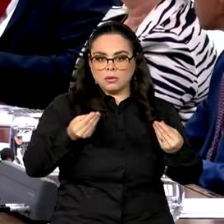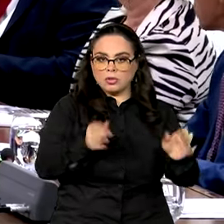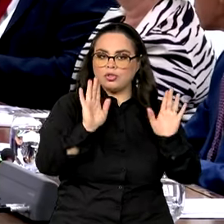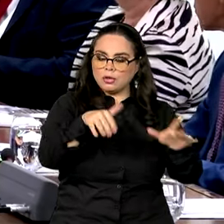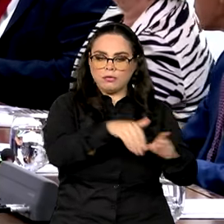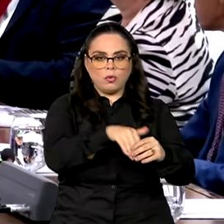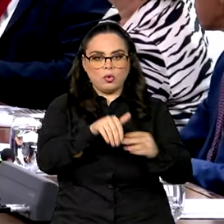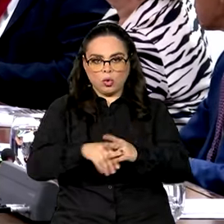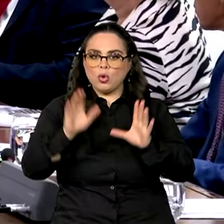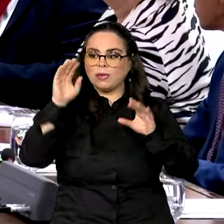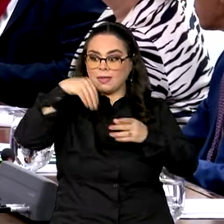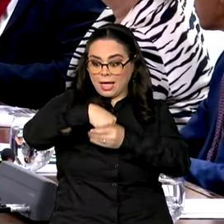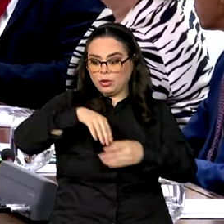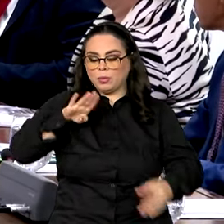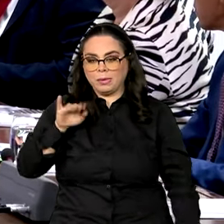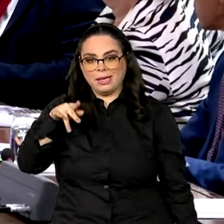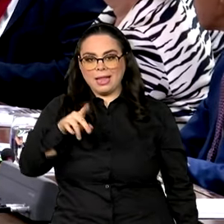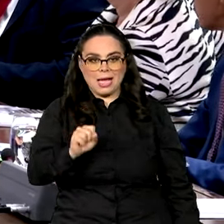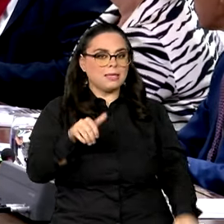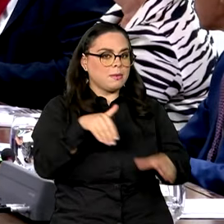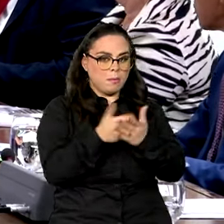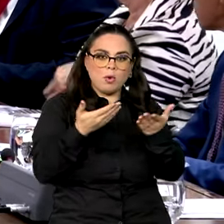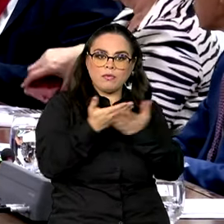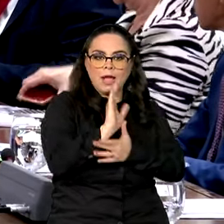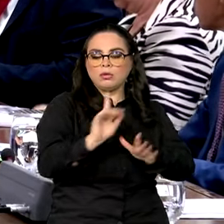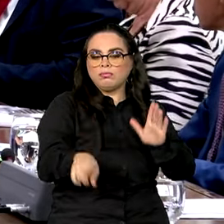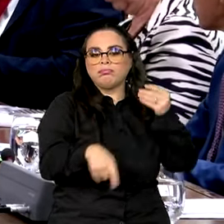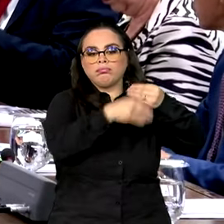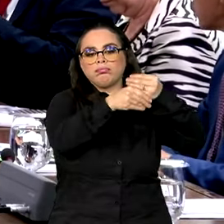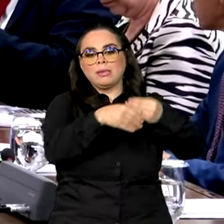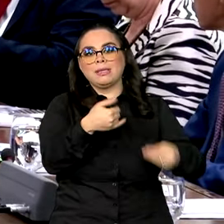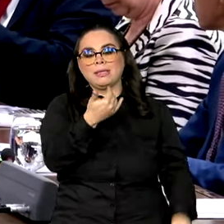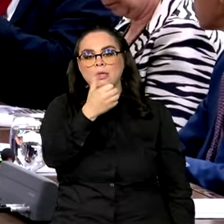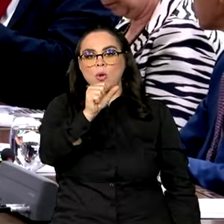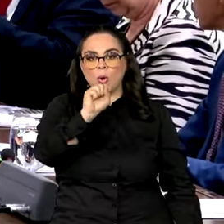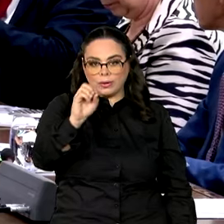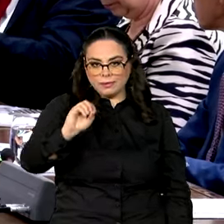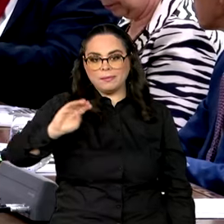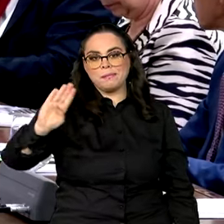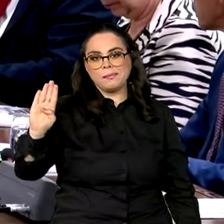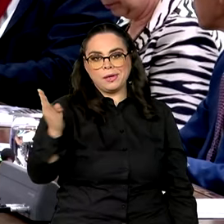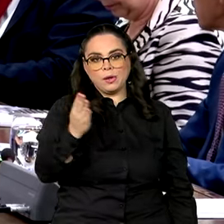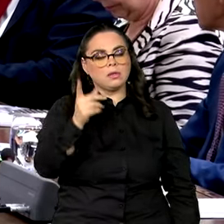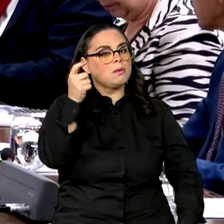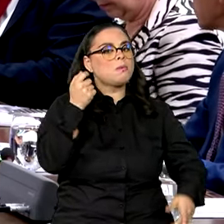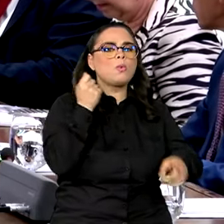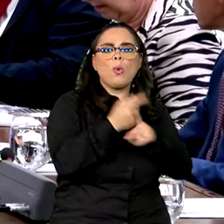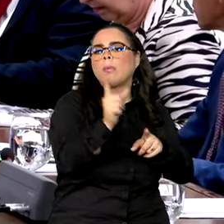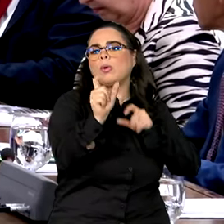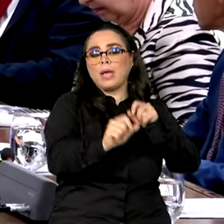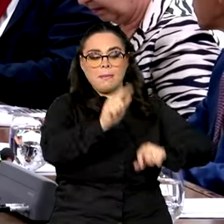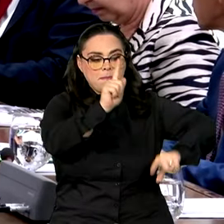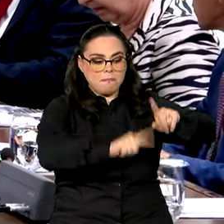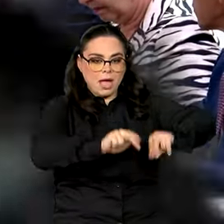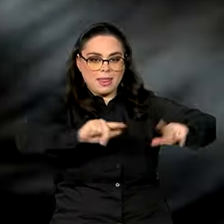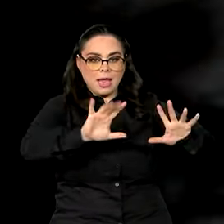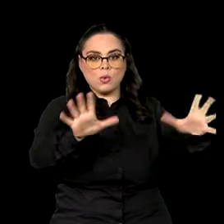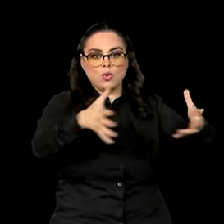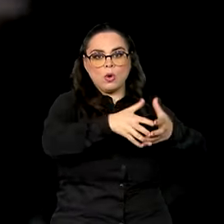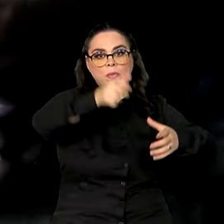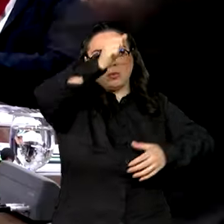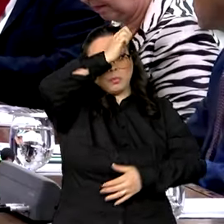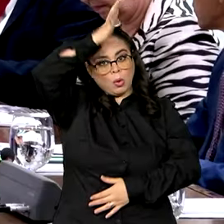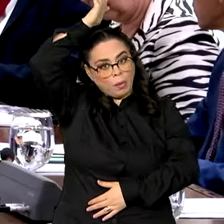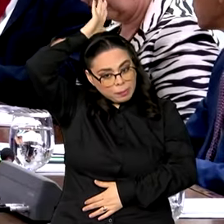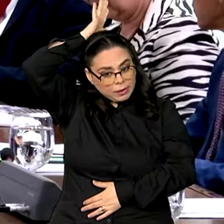BNDES, mais 180 milhões de reais para comprar equipamento, basicamente equipamento para o Corpo de Bombeiro